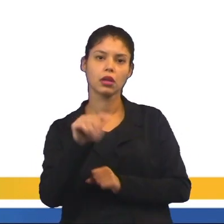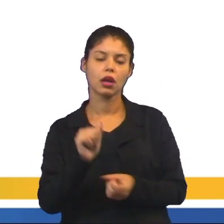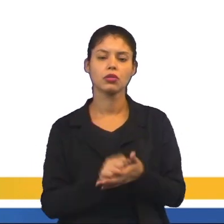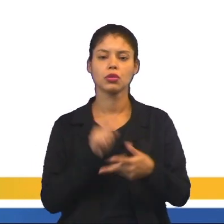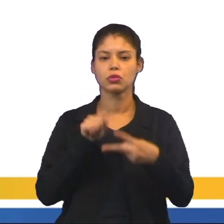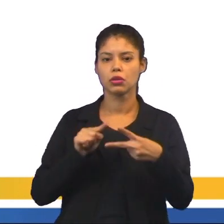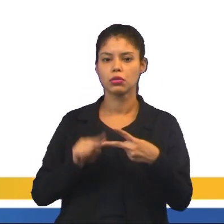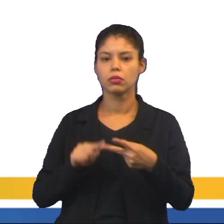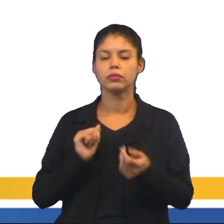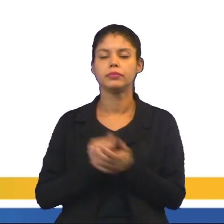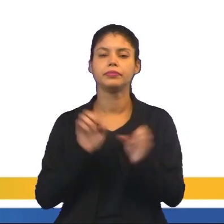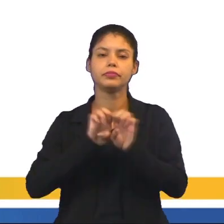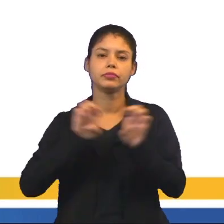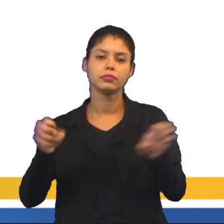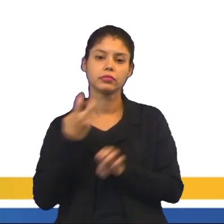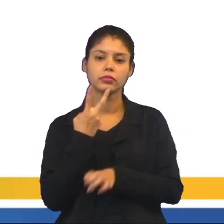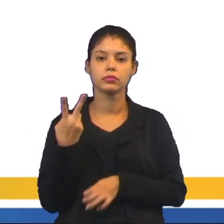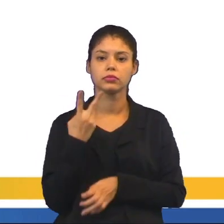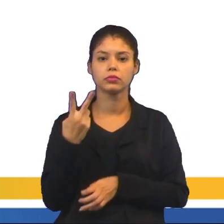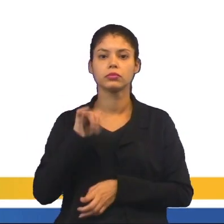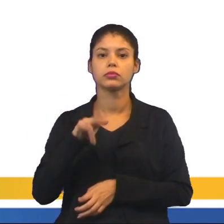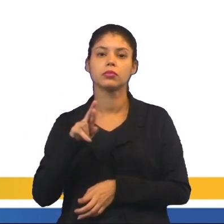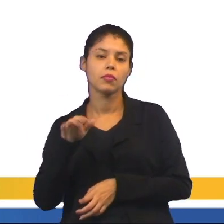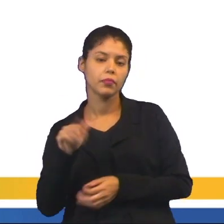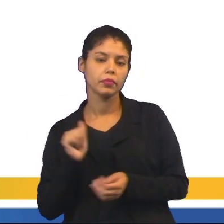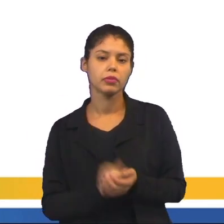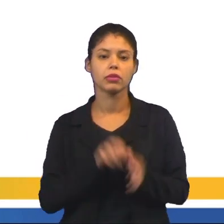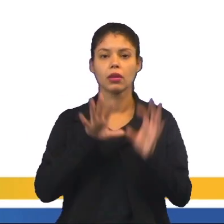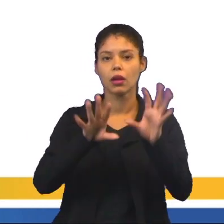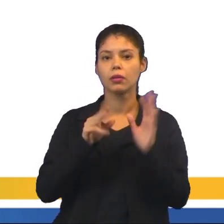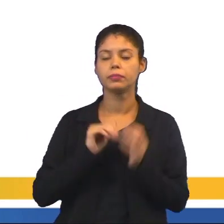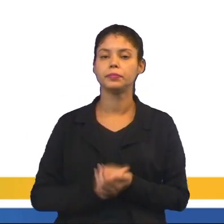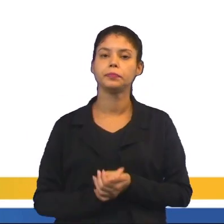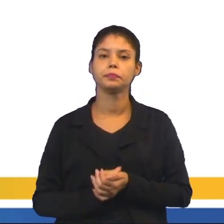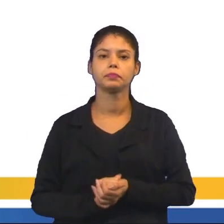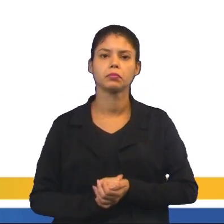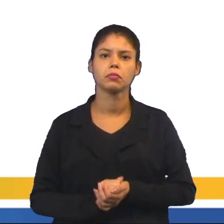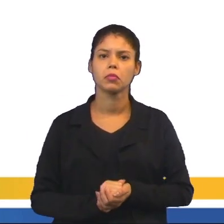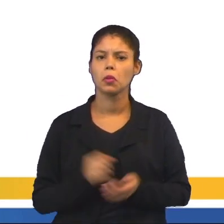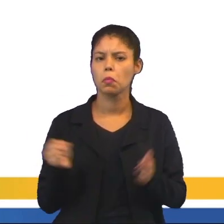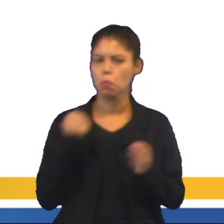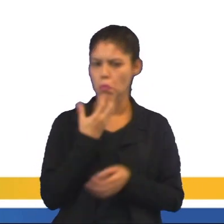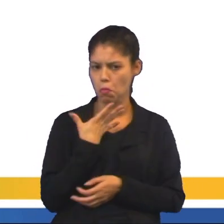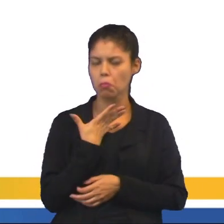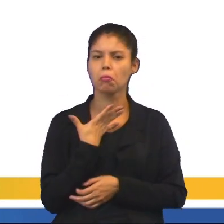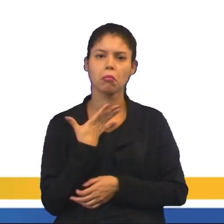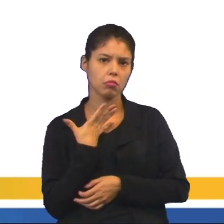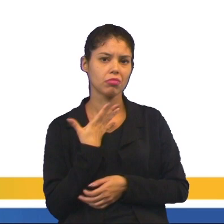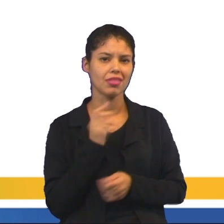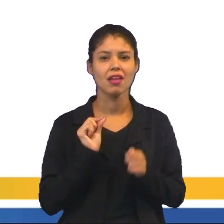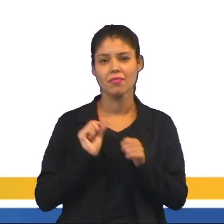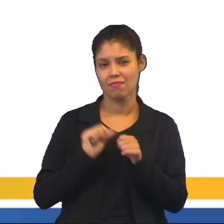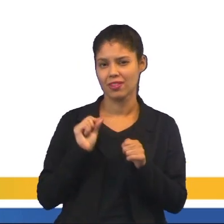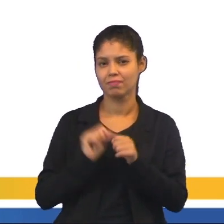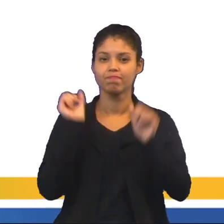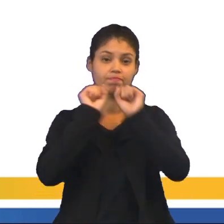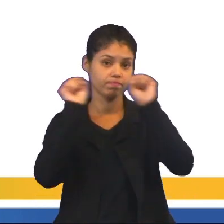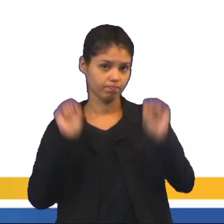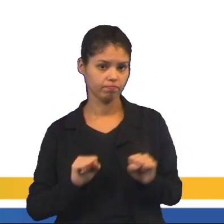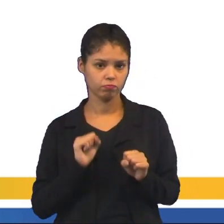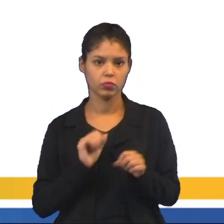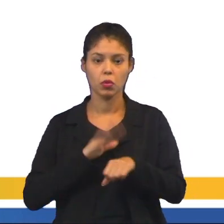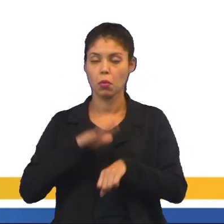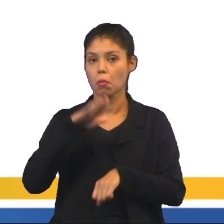de duas equações e de duas incógnitas. Esses métodos não são tão eficientes para sistemas